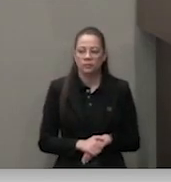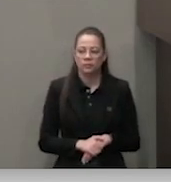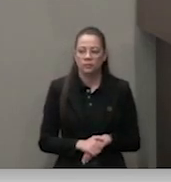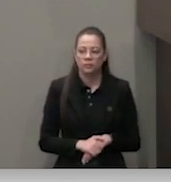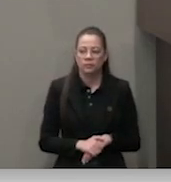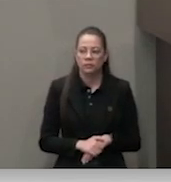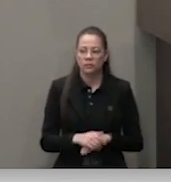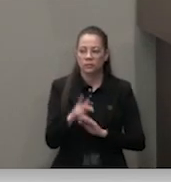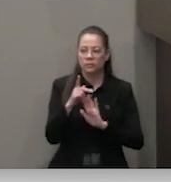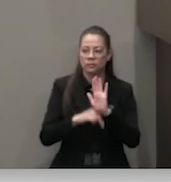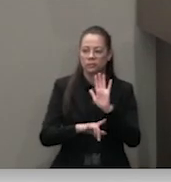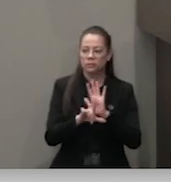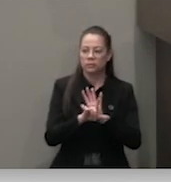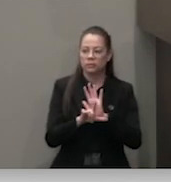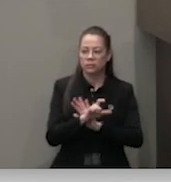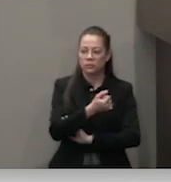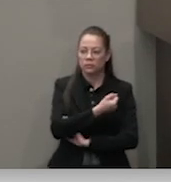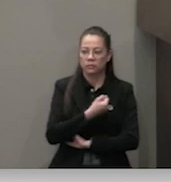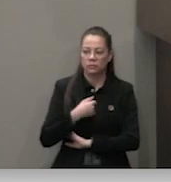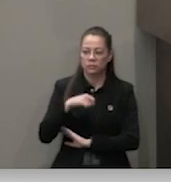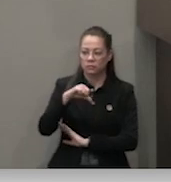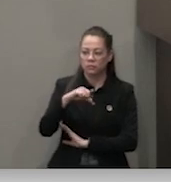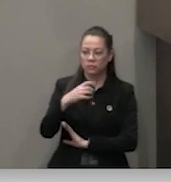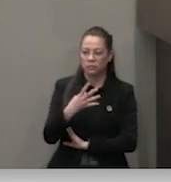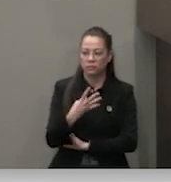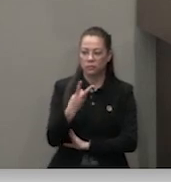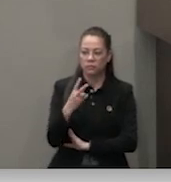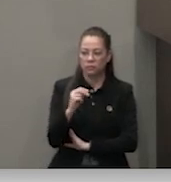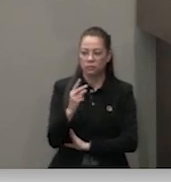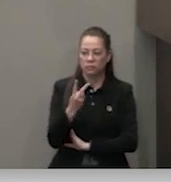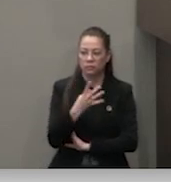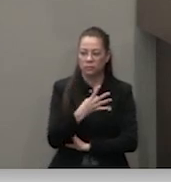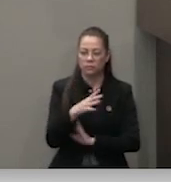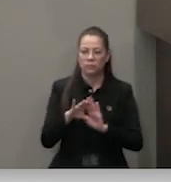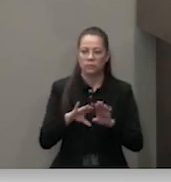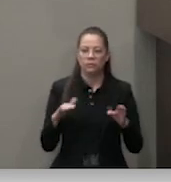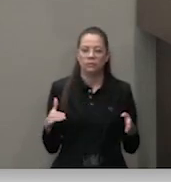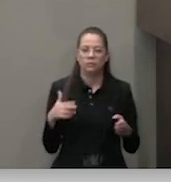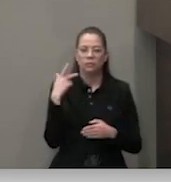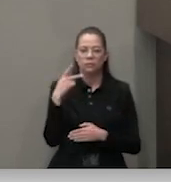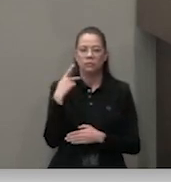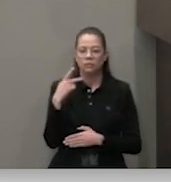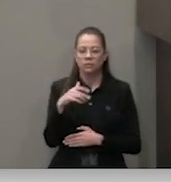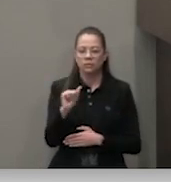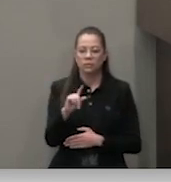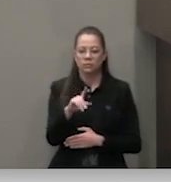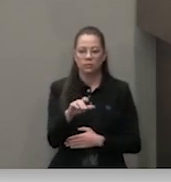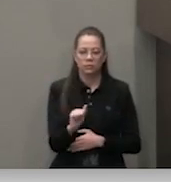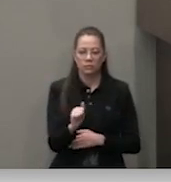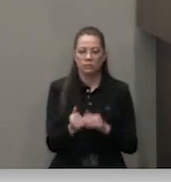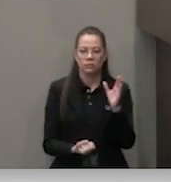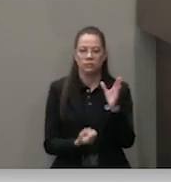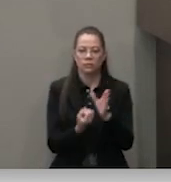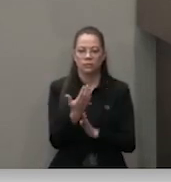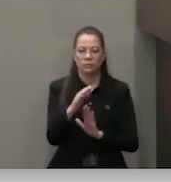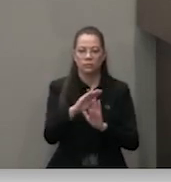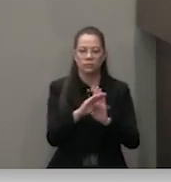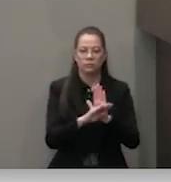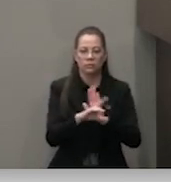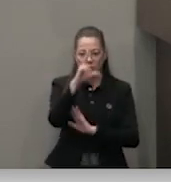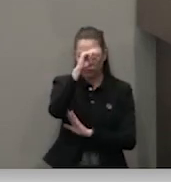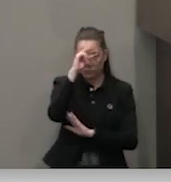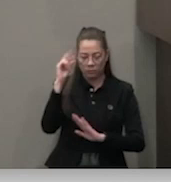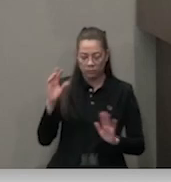prévia projeto de lei número 94 2024 gabinete da vereador ada Cristina munareto que cria o programa Municipal de